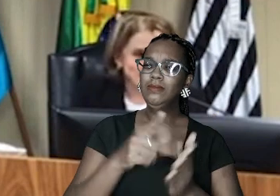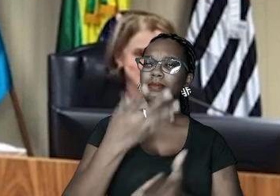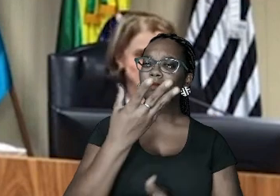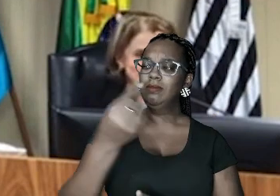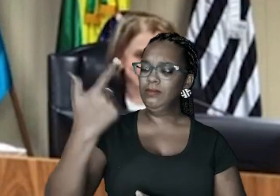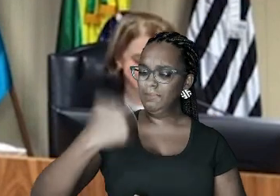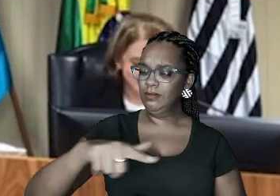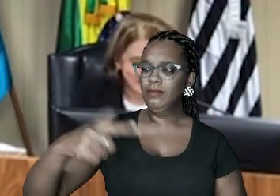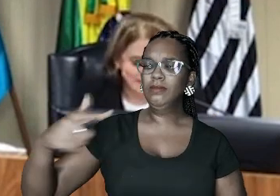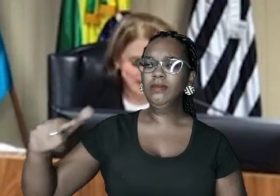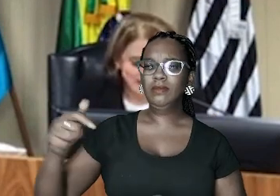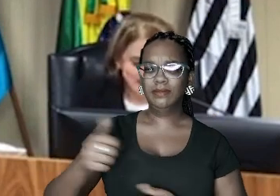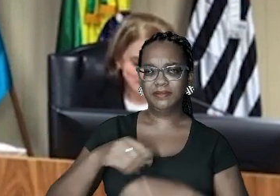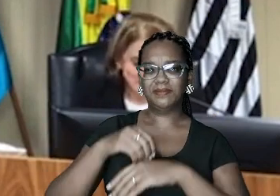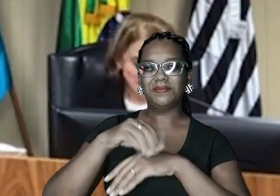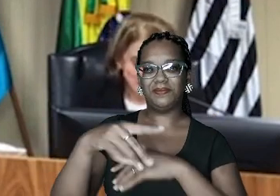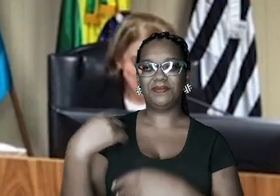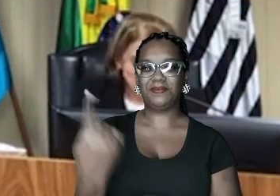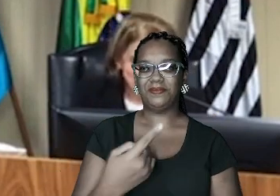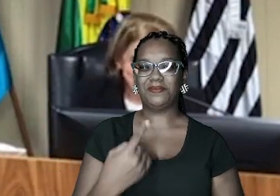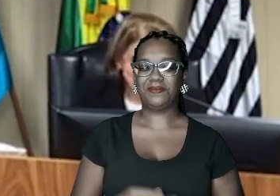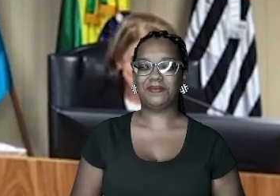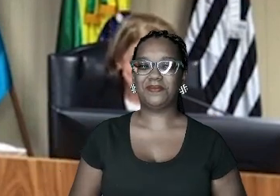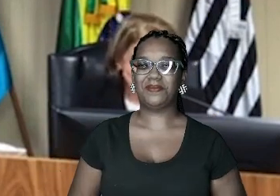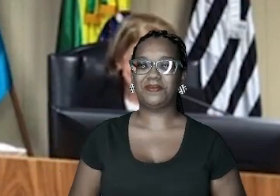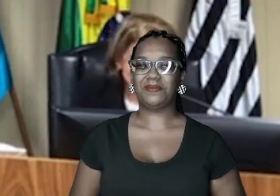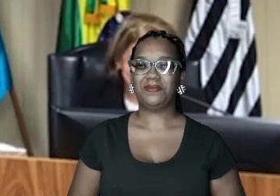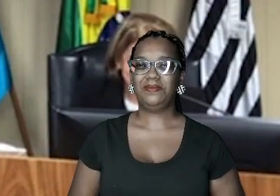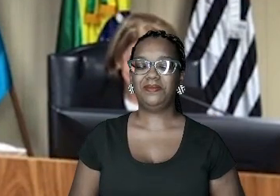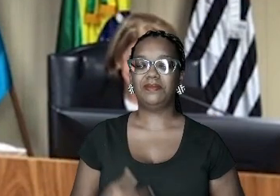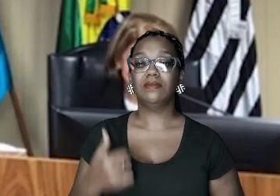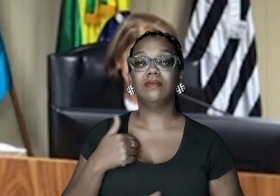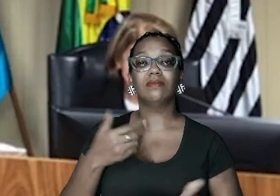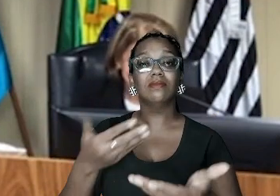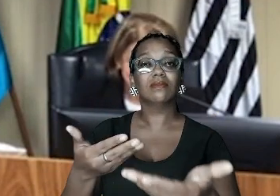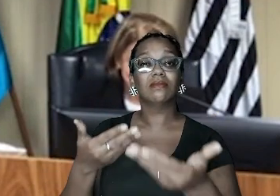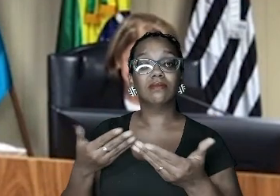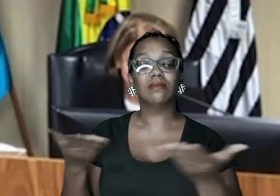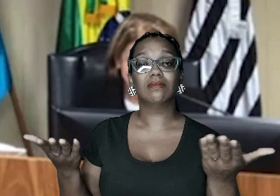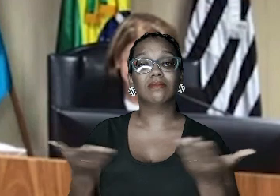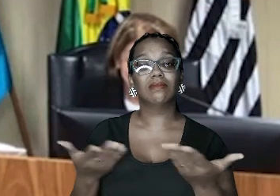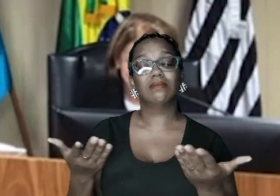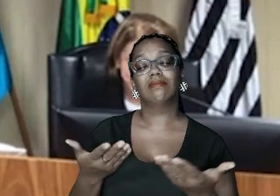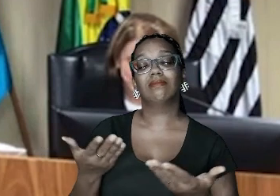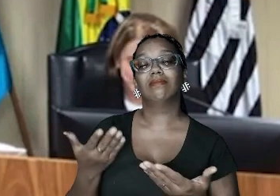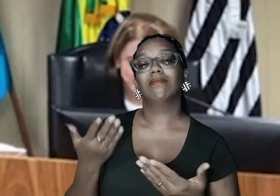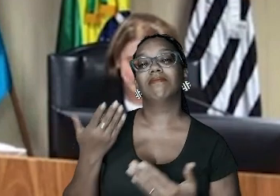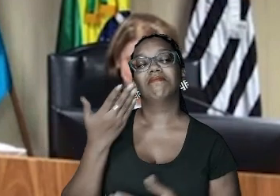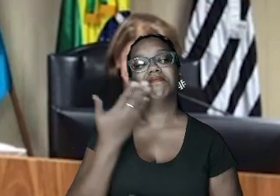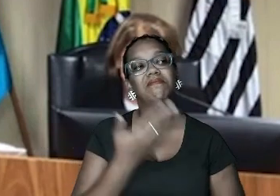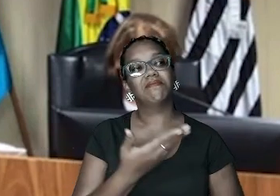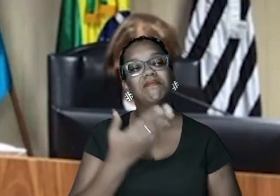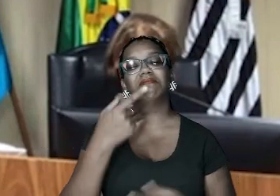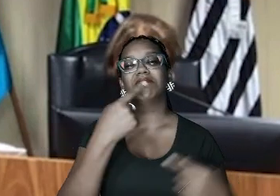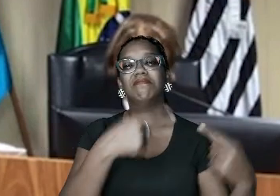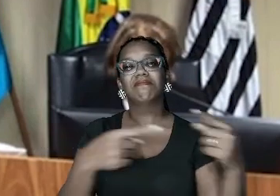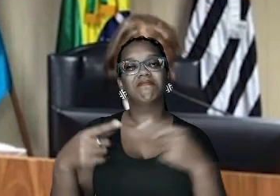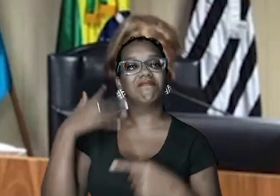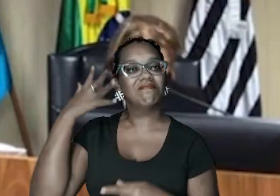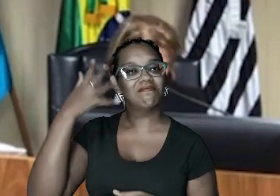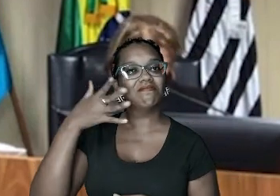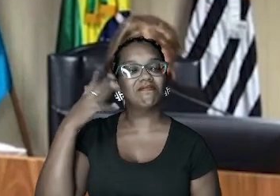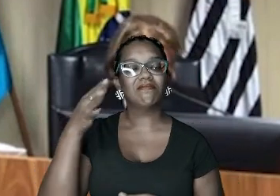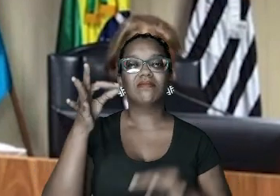trazer para nós né bem eu convido agora a nossa debatedora a juíza Federal